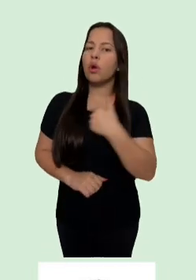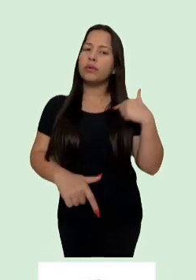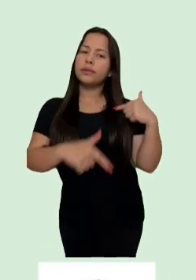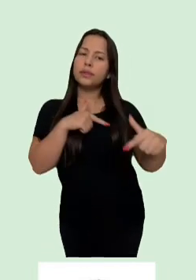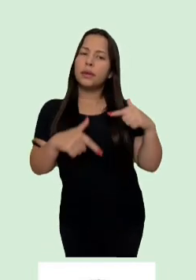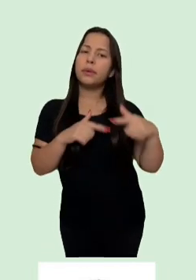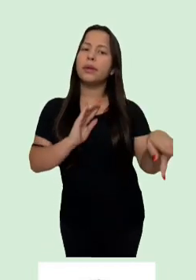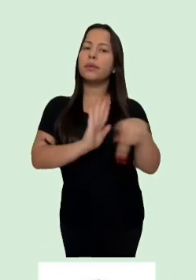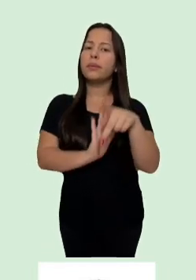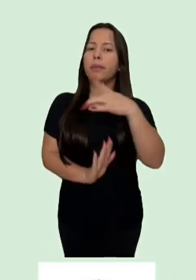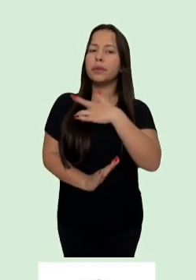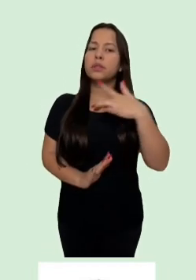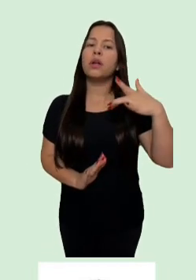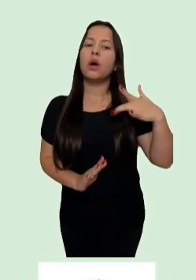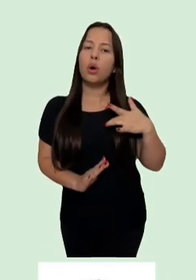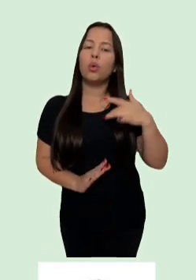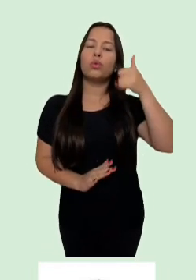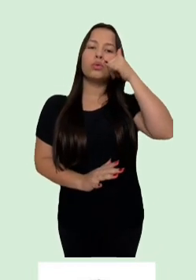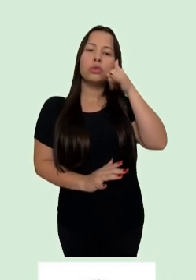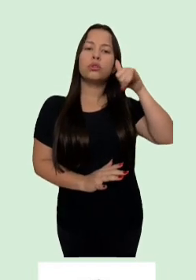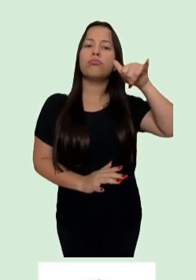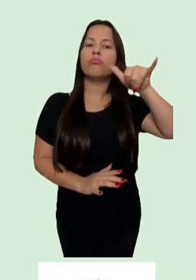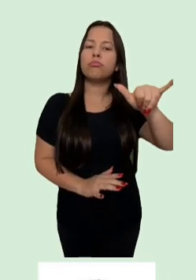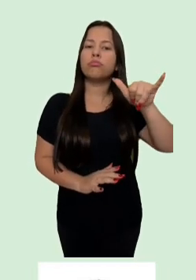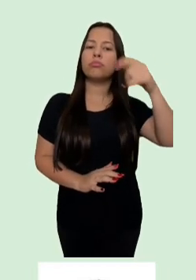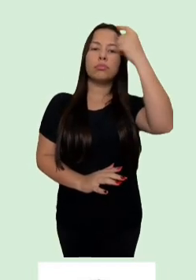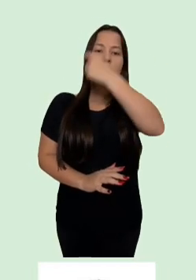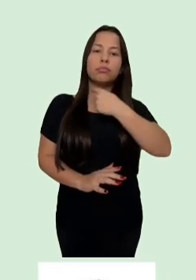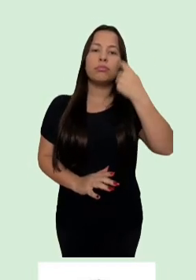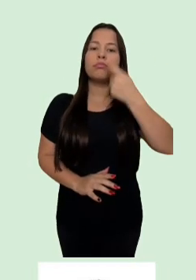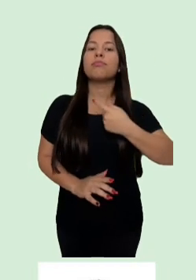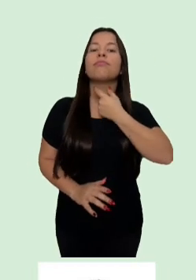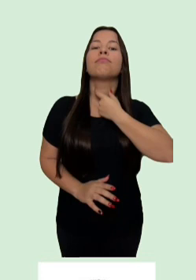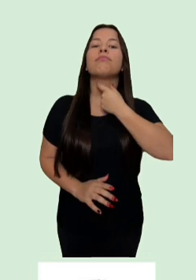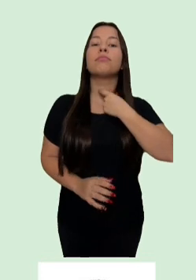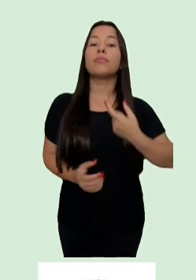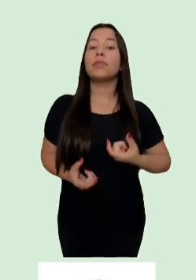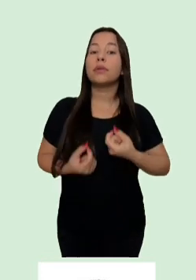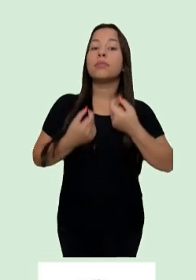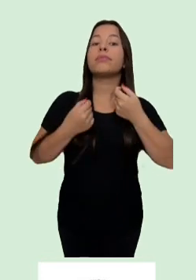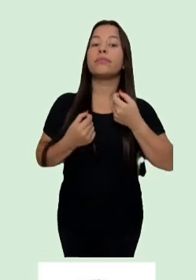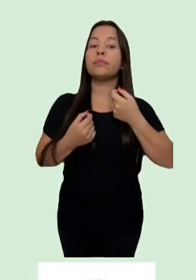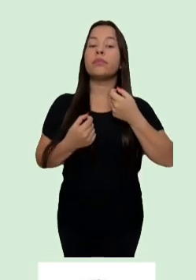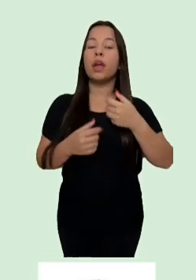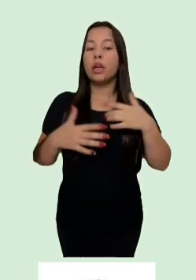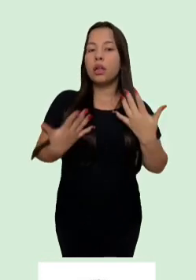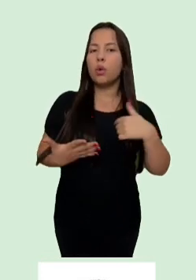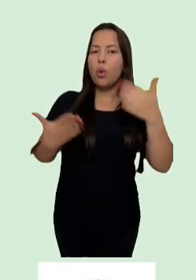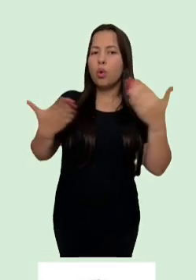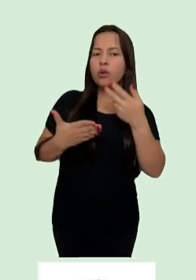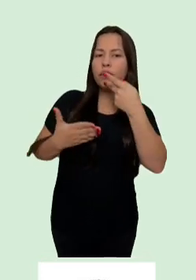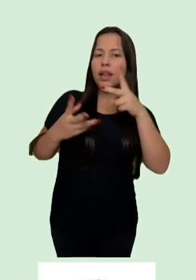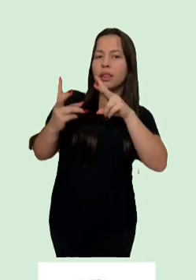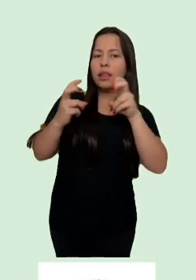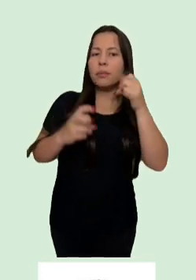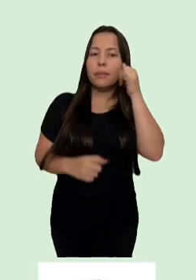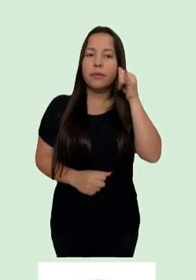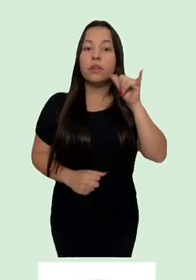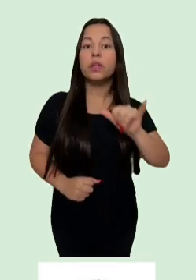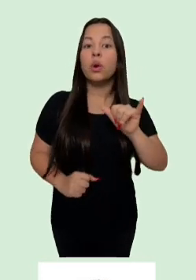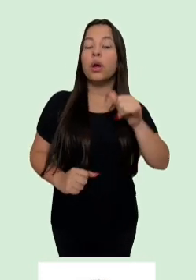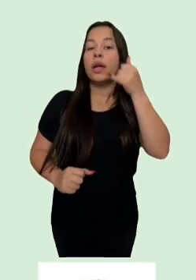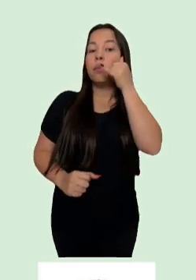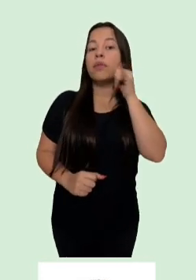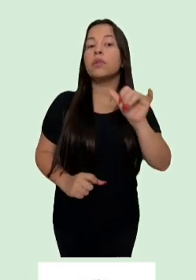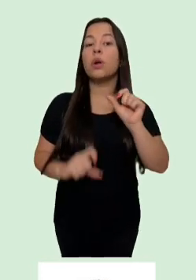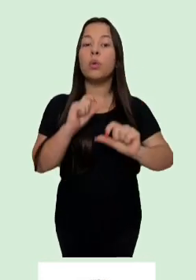Estamos trabalhando na saúde, o combate ao câncer de cabeça e pescoço. Hoje eu vim falar sobre a prevenção. E a